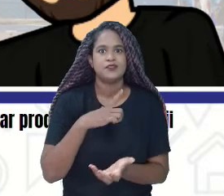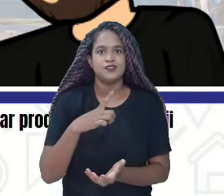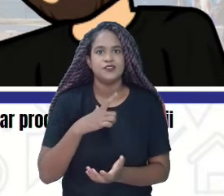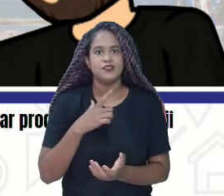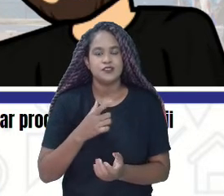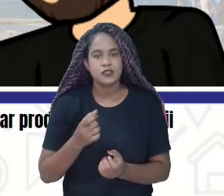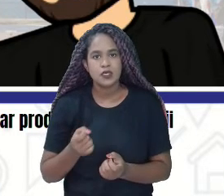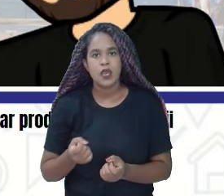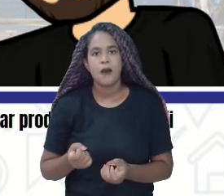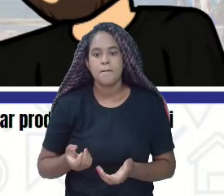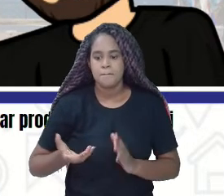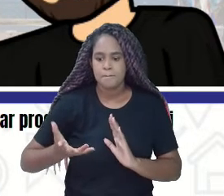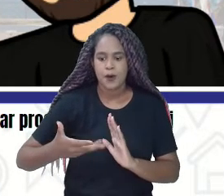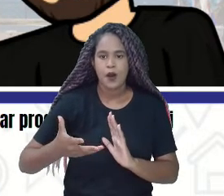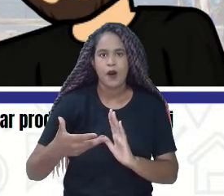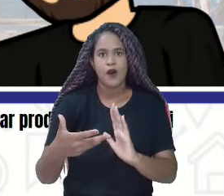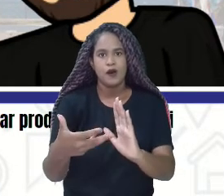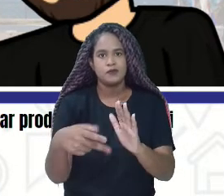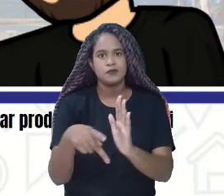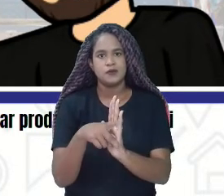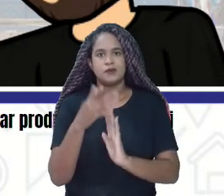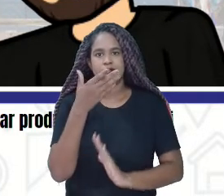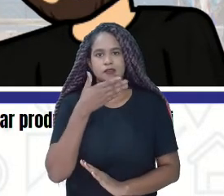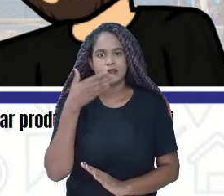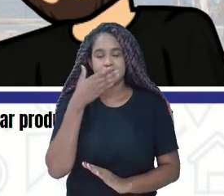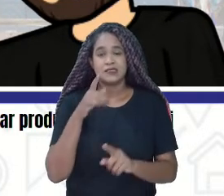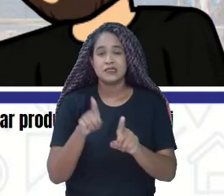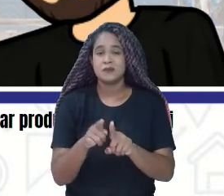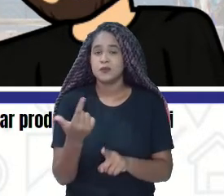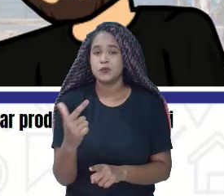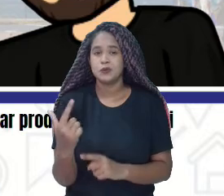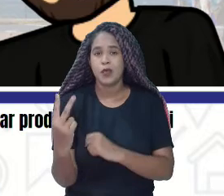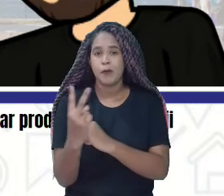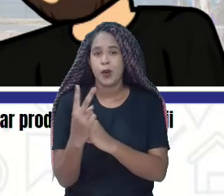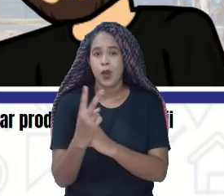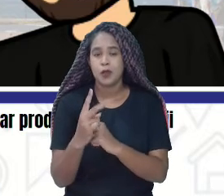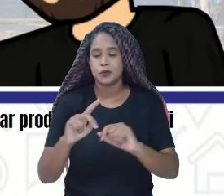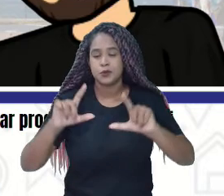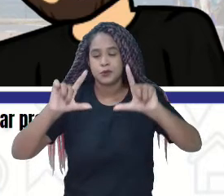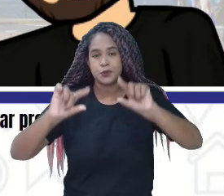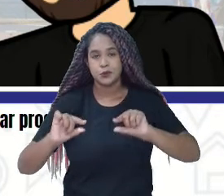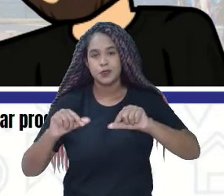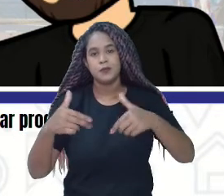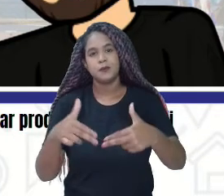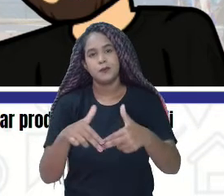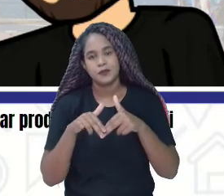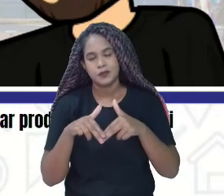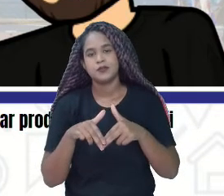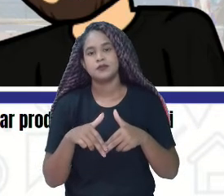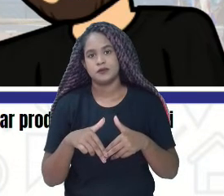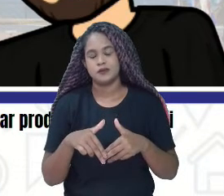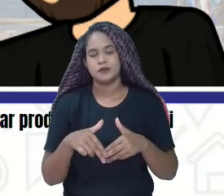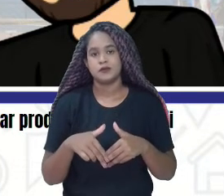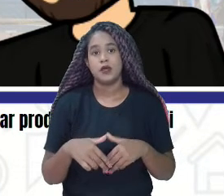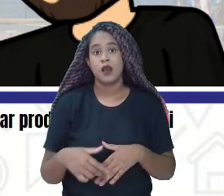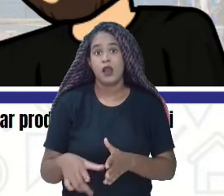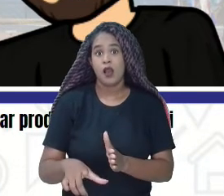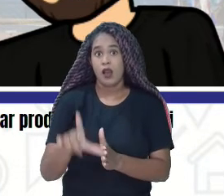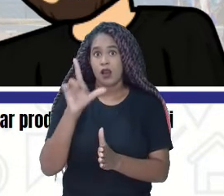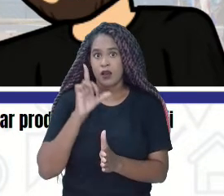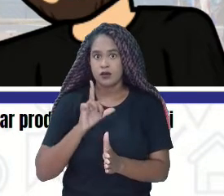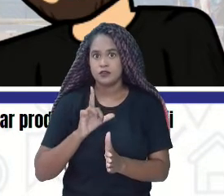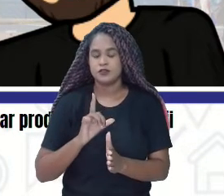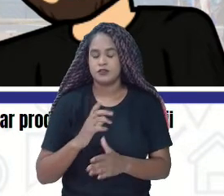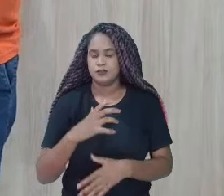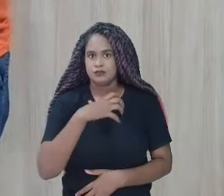e era menos policiado que a capital da colônia, né? No caso, na época, né, a capital era